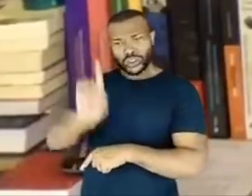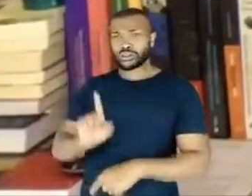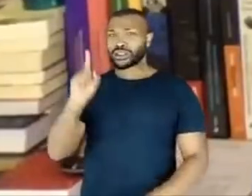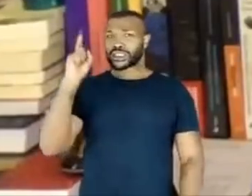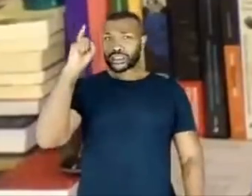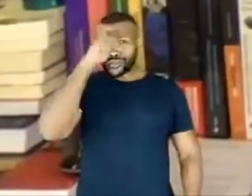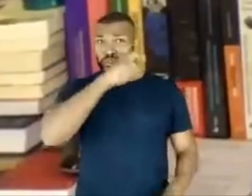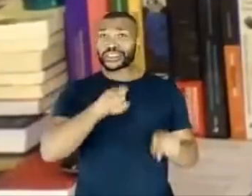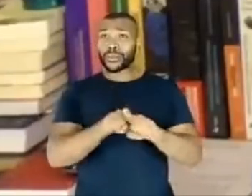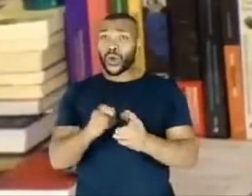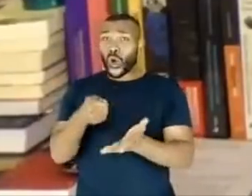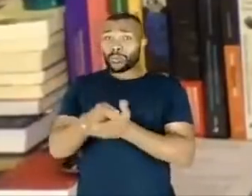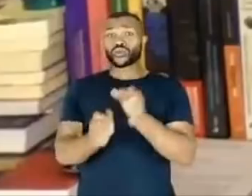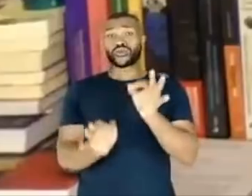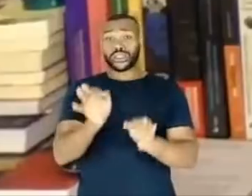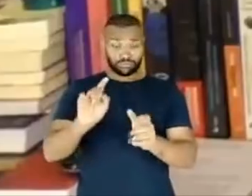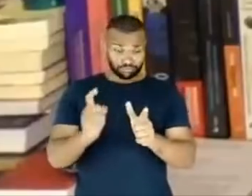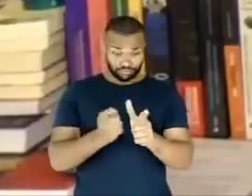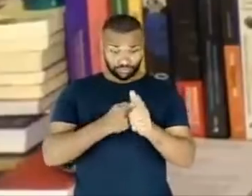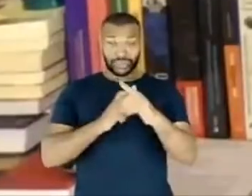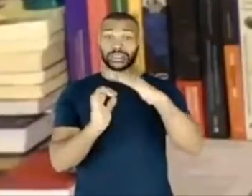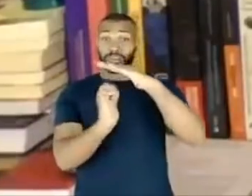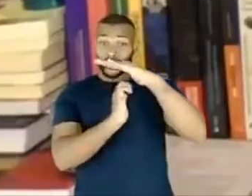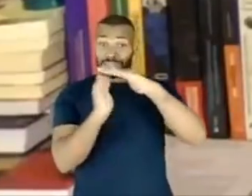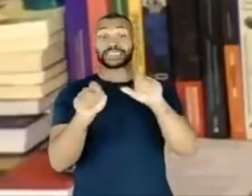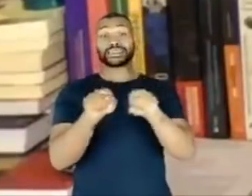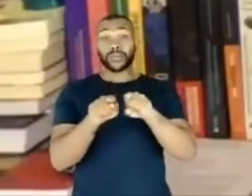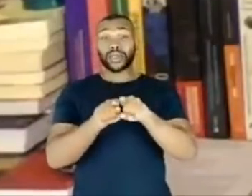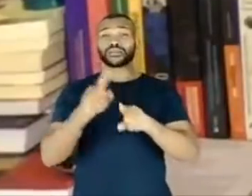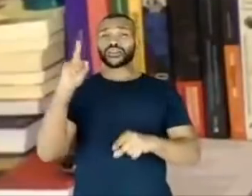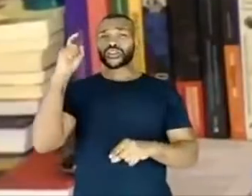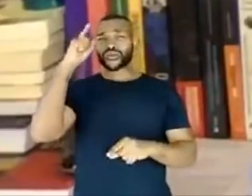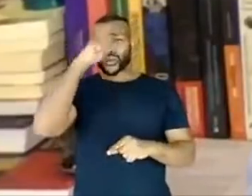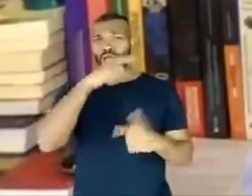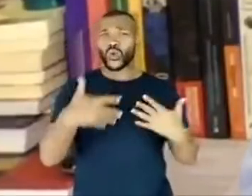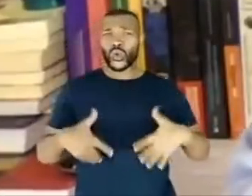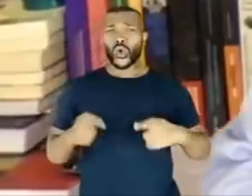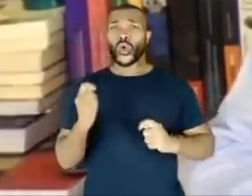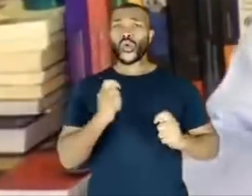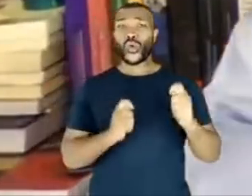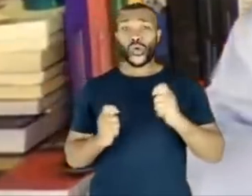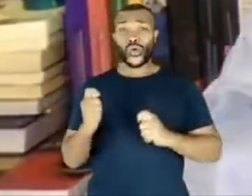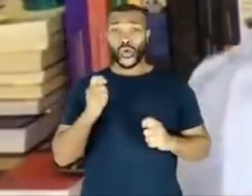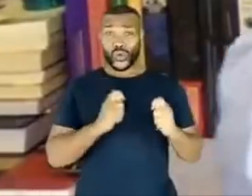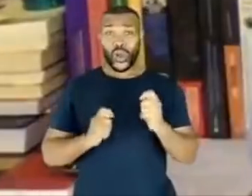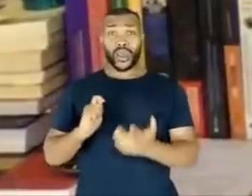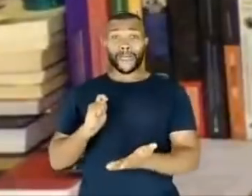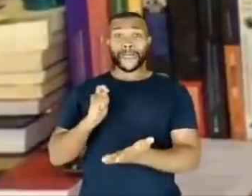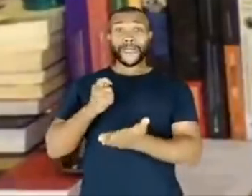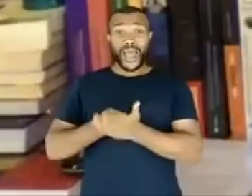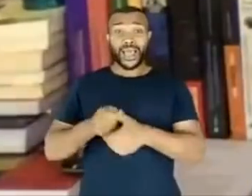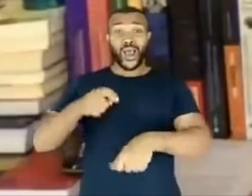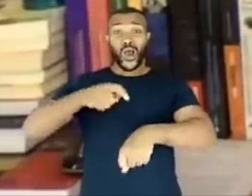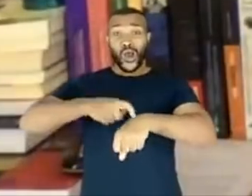das dívidas das empresas, além de dificultar extremamente o controle da realização e pagamento de horas extras. O Gleice, aqui é